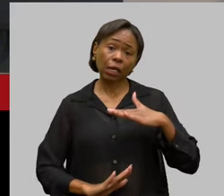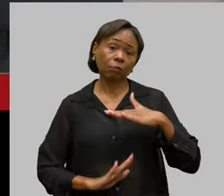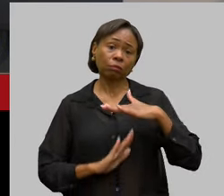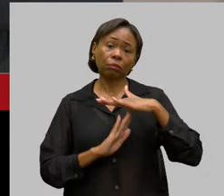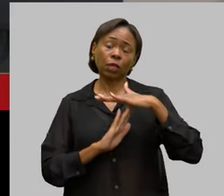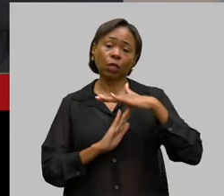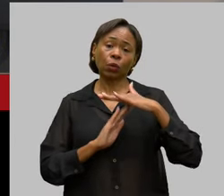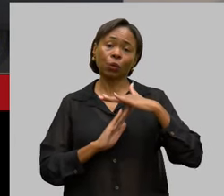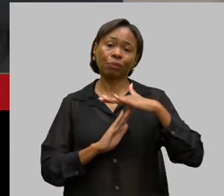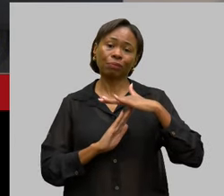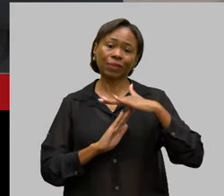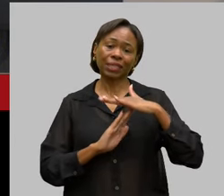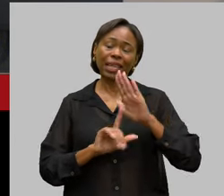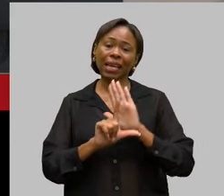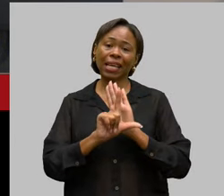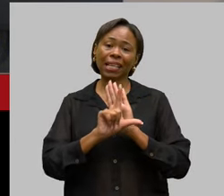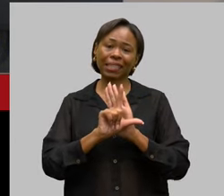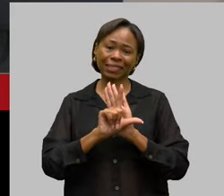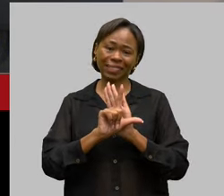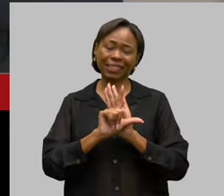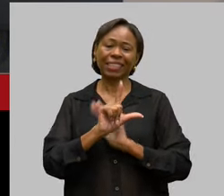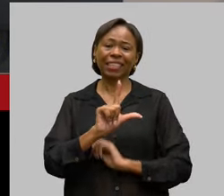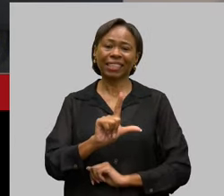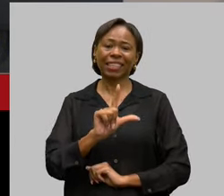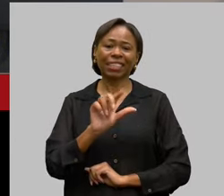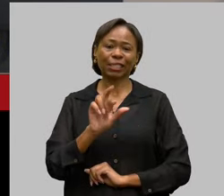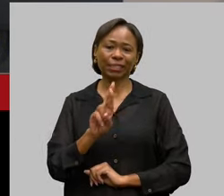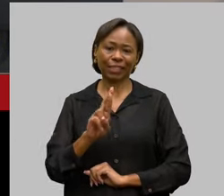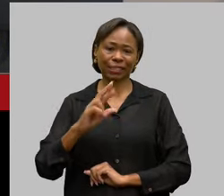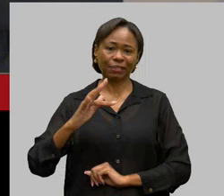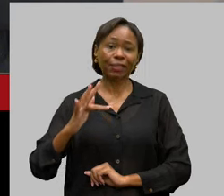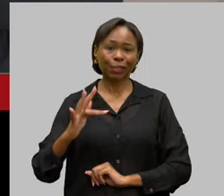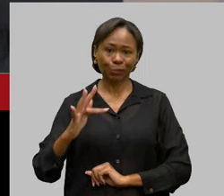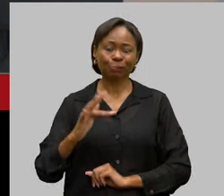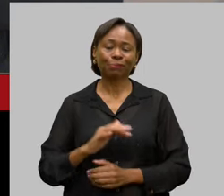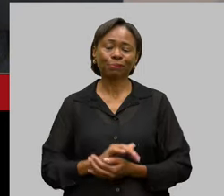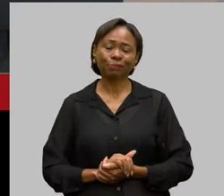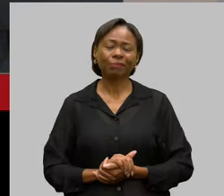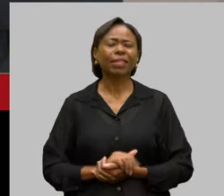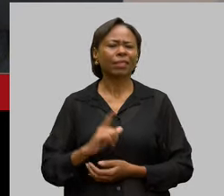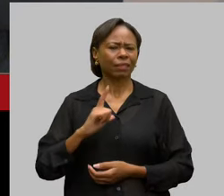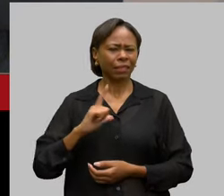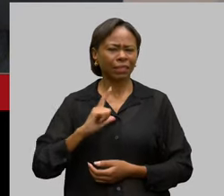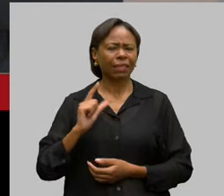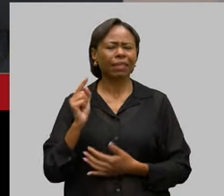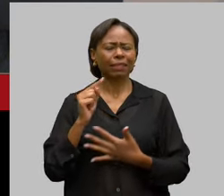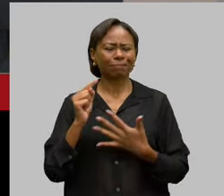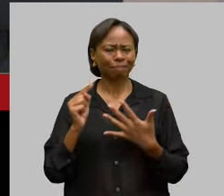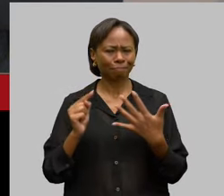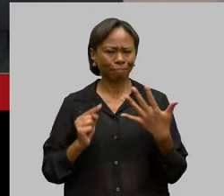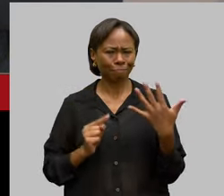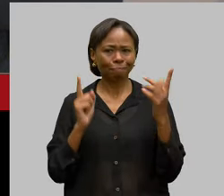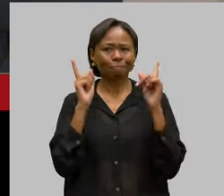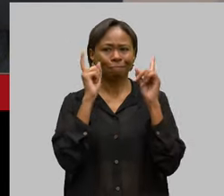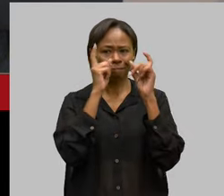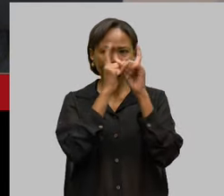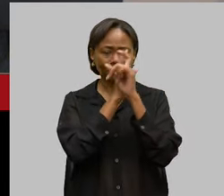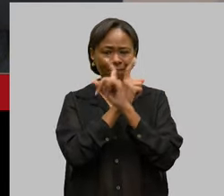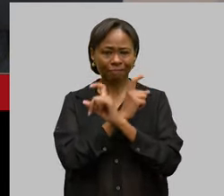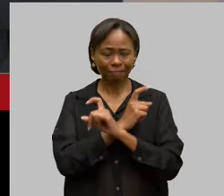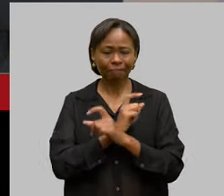fiscal a gente tem um tá esnucar entre essas essas dificuldades nós temos eh